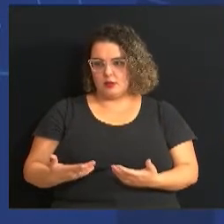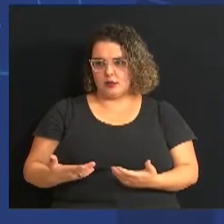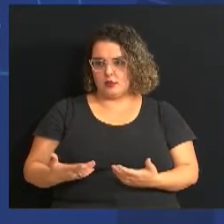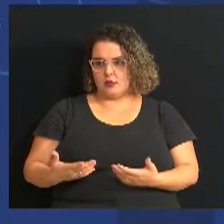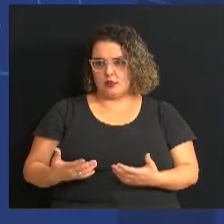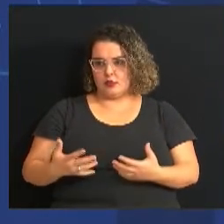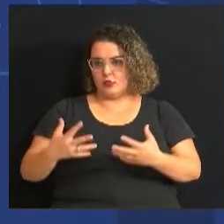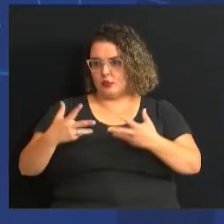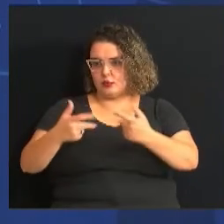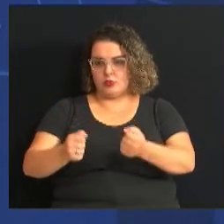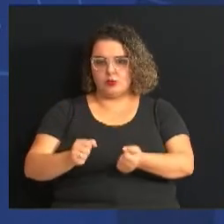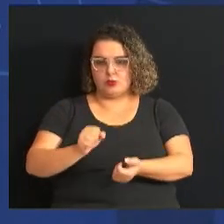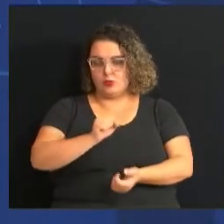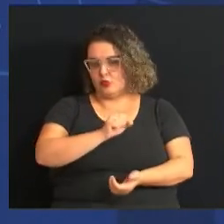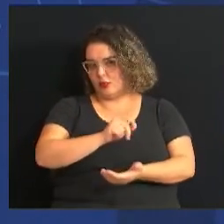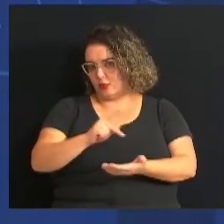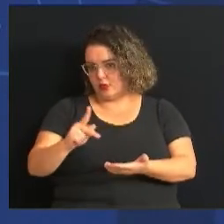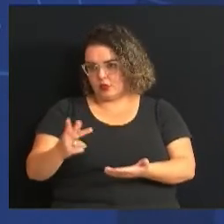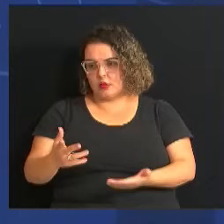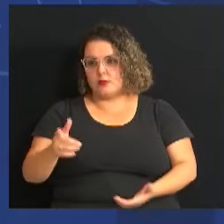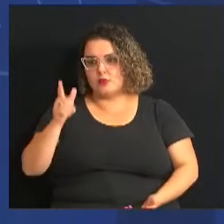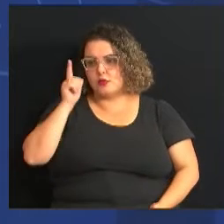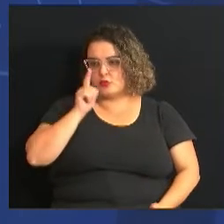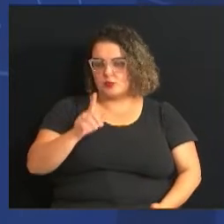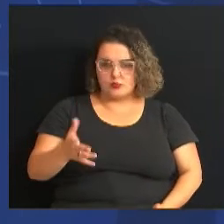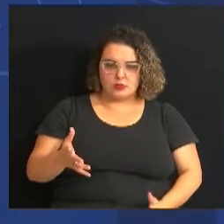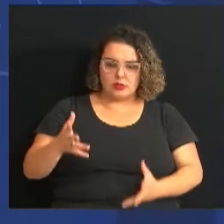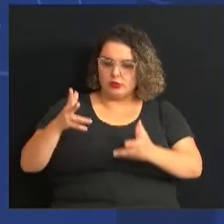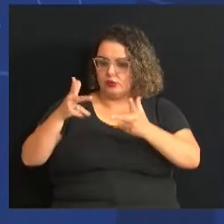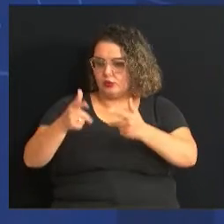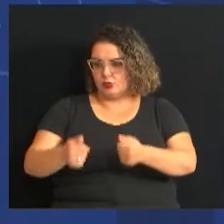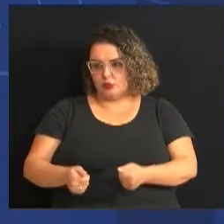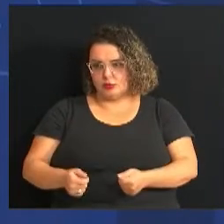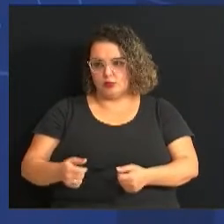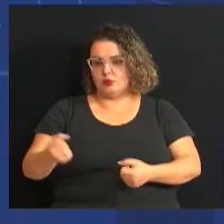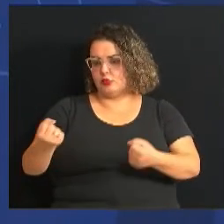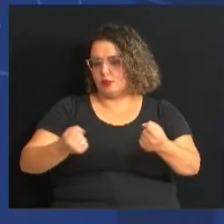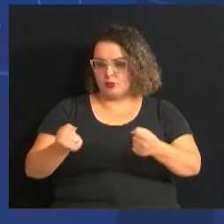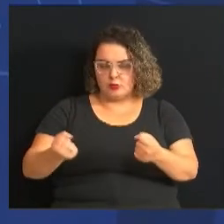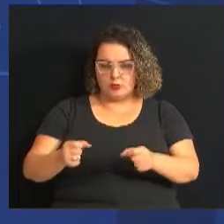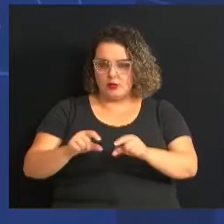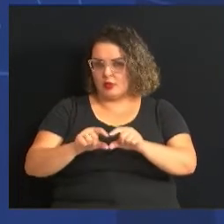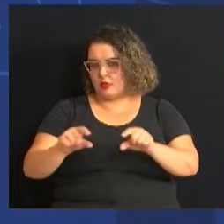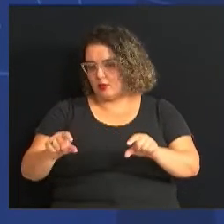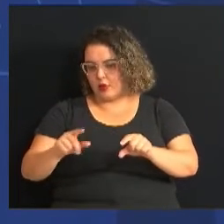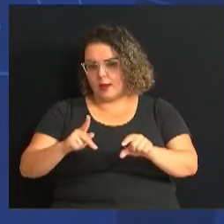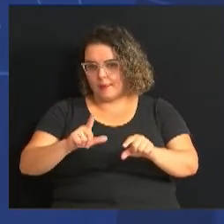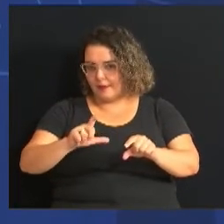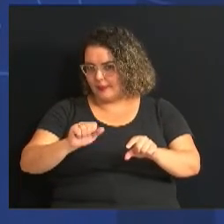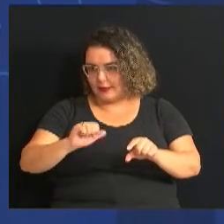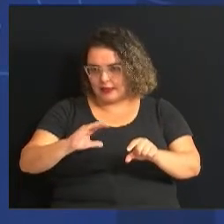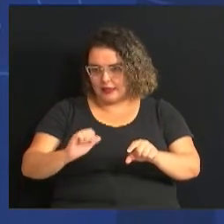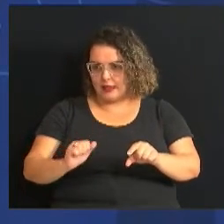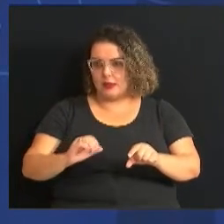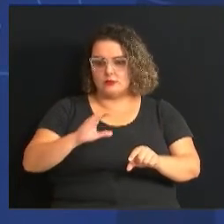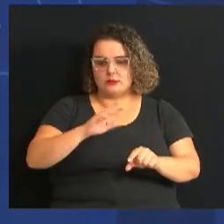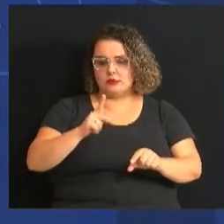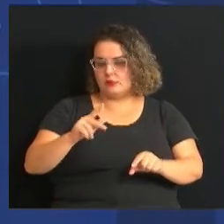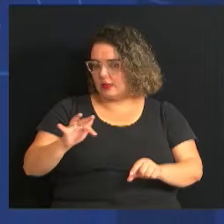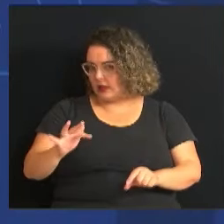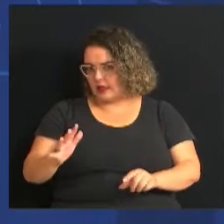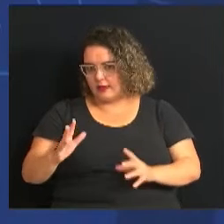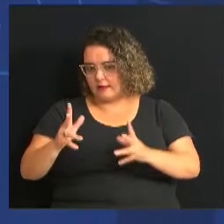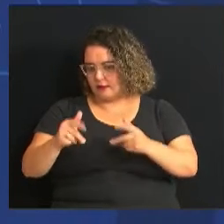todo no aplicativo. Ali você consegue puxar todo o carro, a placa, o nome, o CPF da pessoa. Então